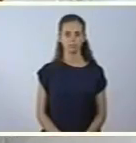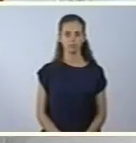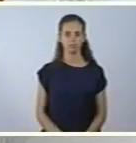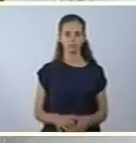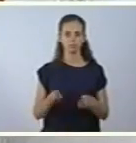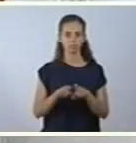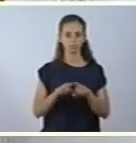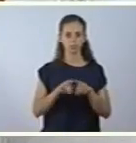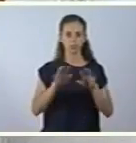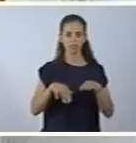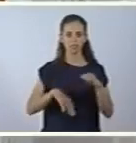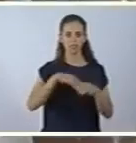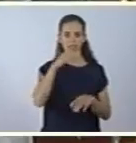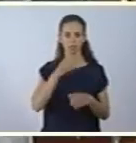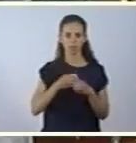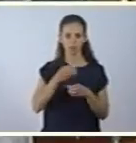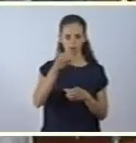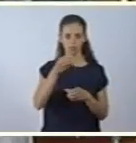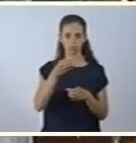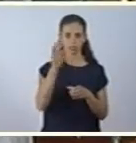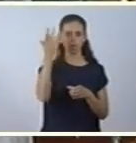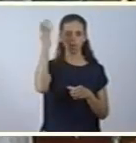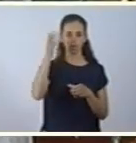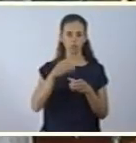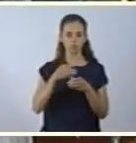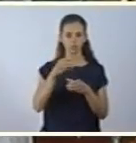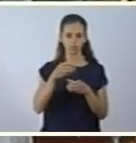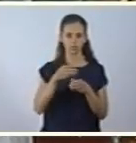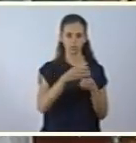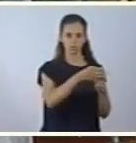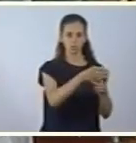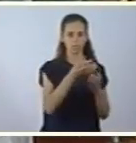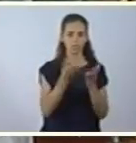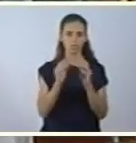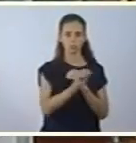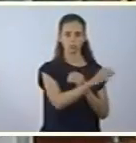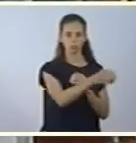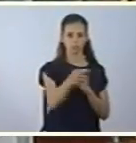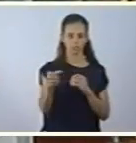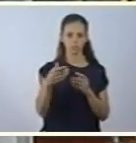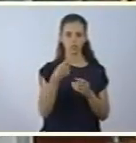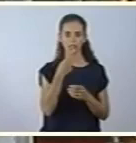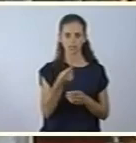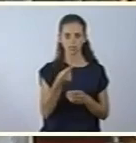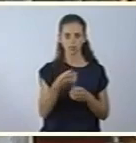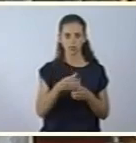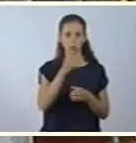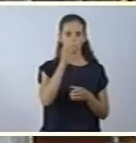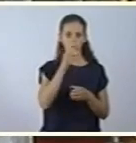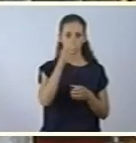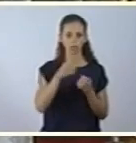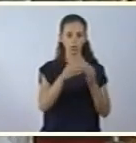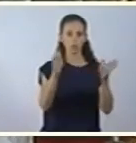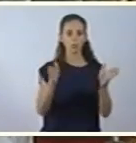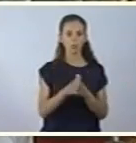De igual modo, no fim da ceia, tomou o cálice e, dando graças, deu aos seus discípulos, dizendo: tomai